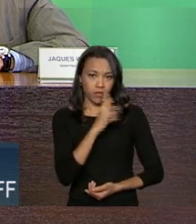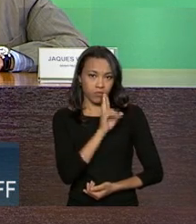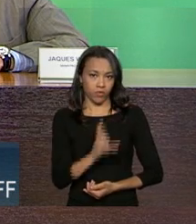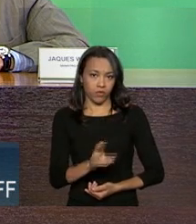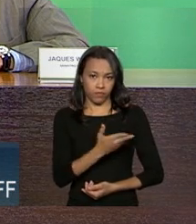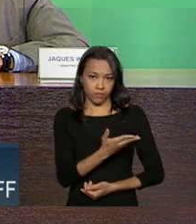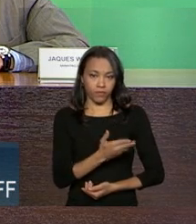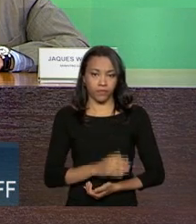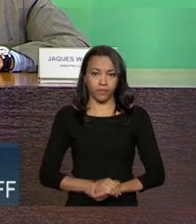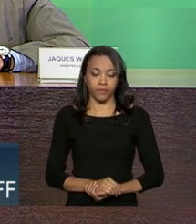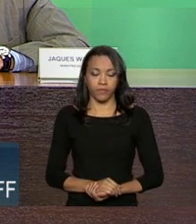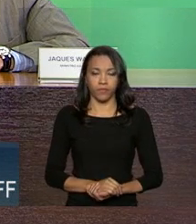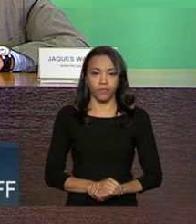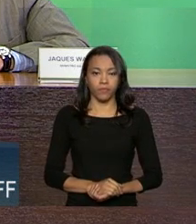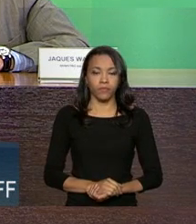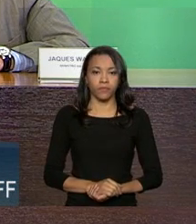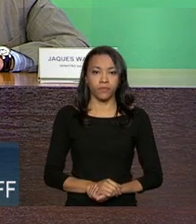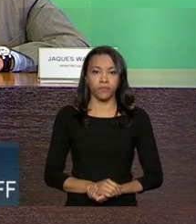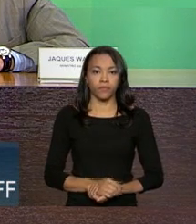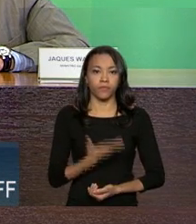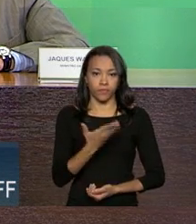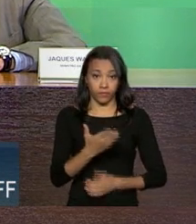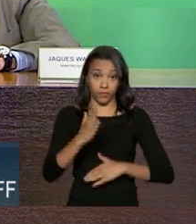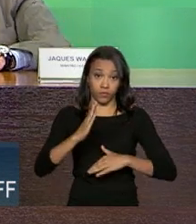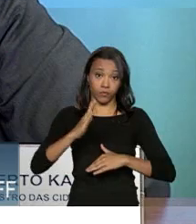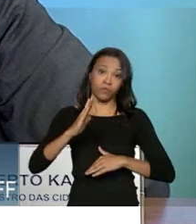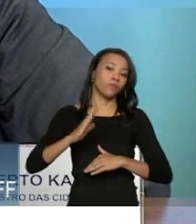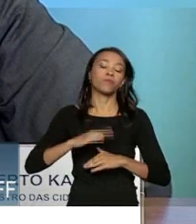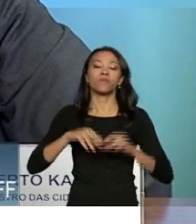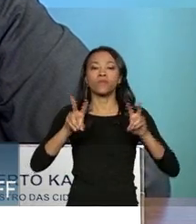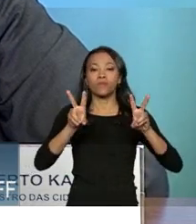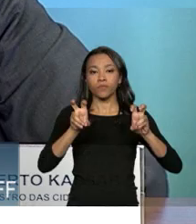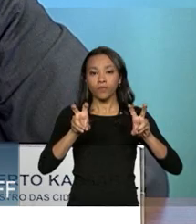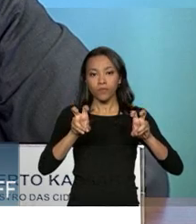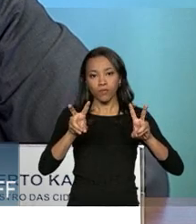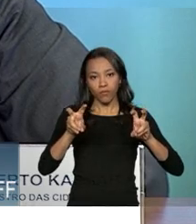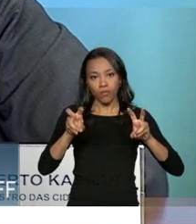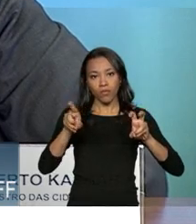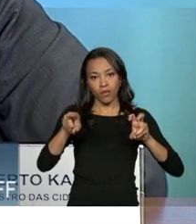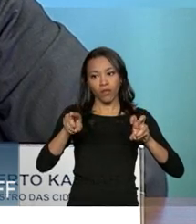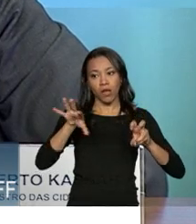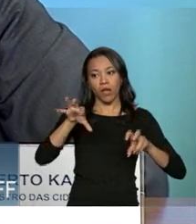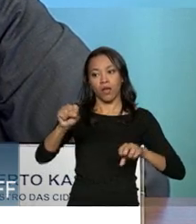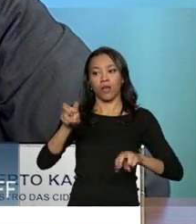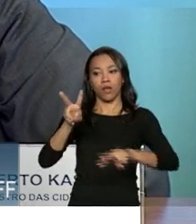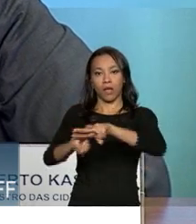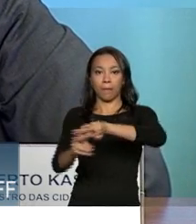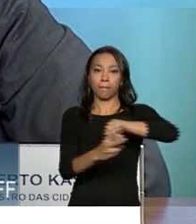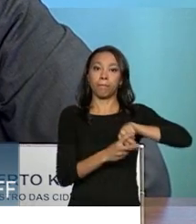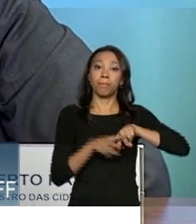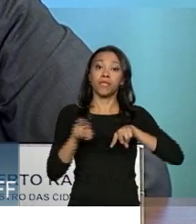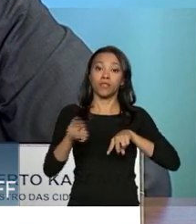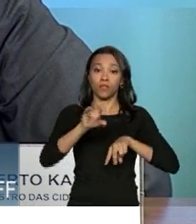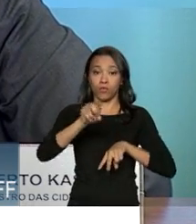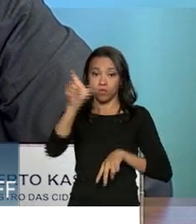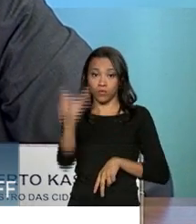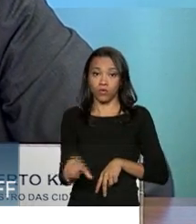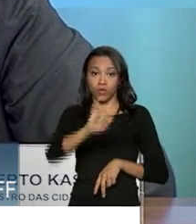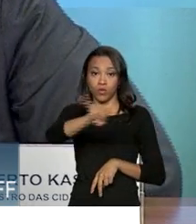Bom, em relação à questão do ex-ministro José Dirceu, o ministro Jacques Wagner já respondeu com bastante